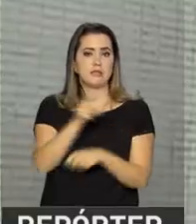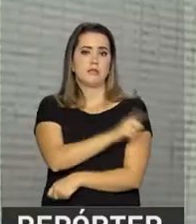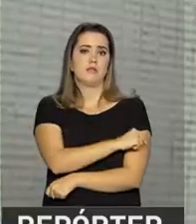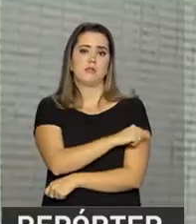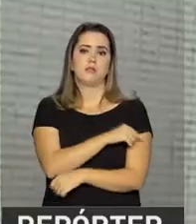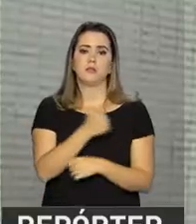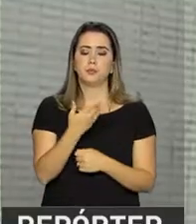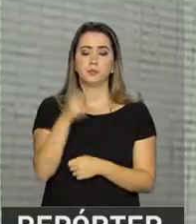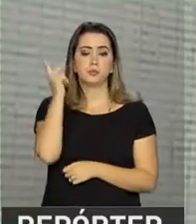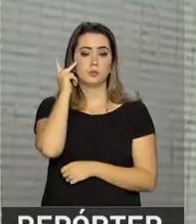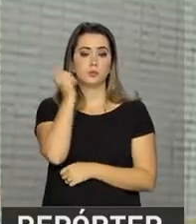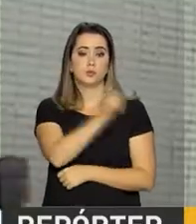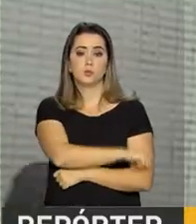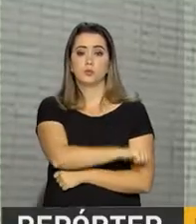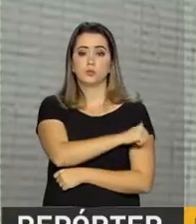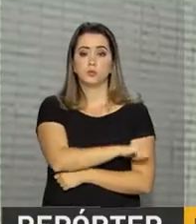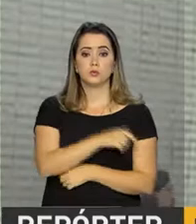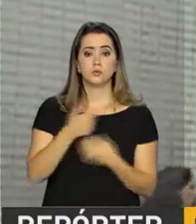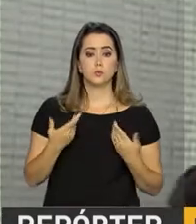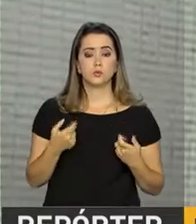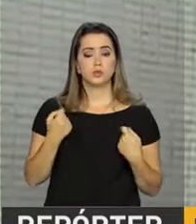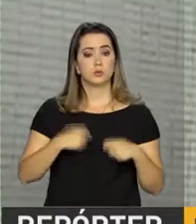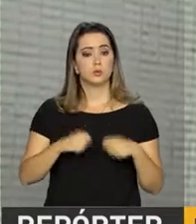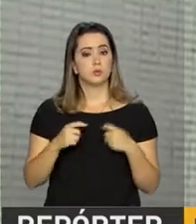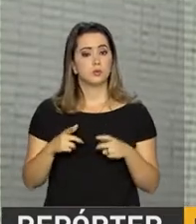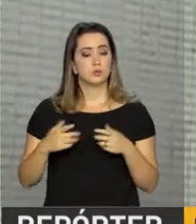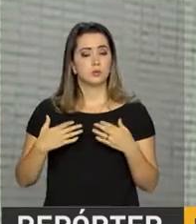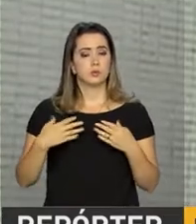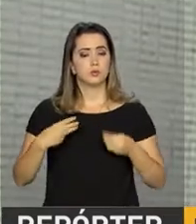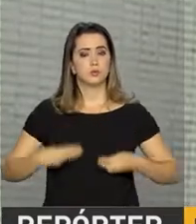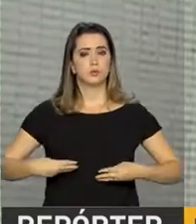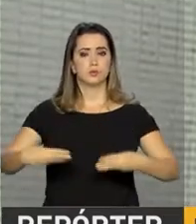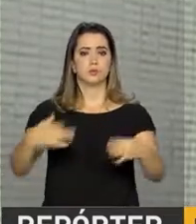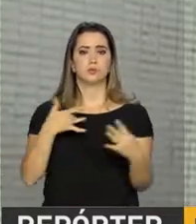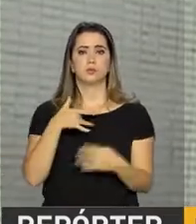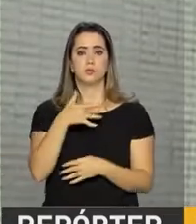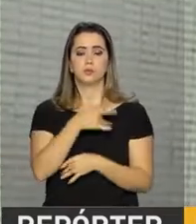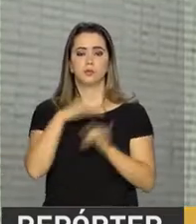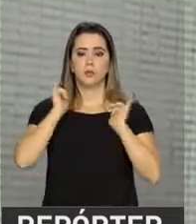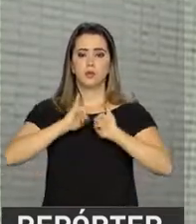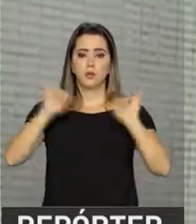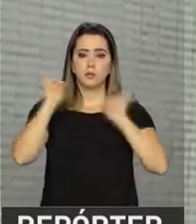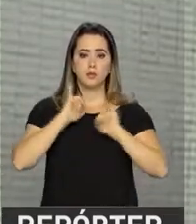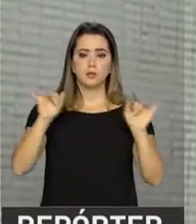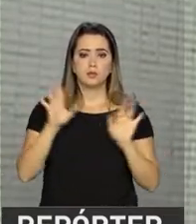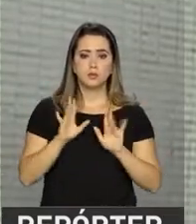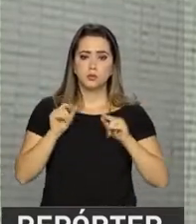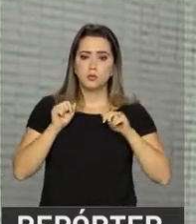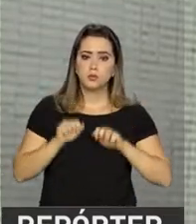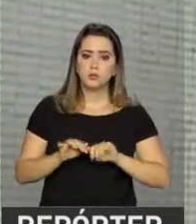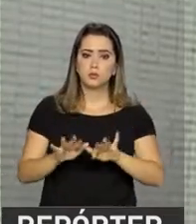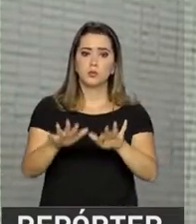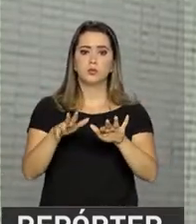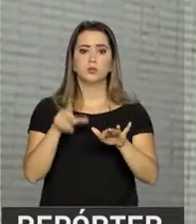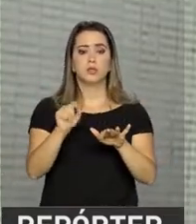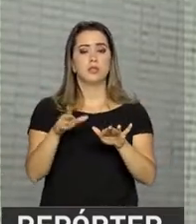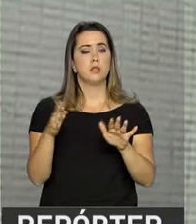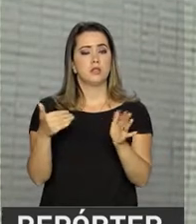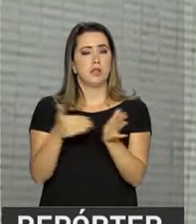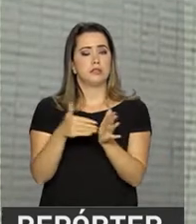em são paulo e no rio de janeiro a recomendação do ministério da saúde é que a campanha seja estendida até que